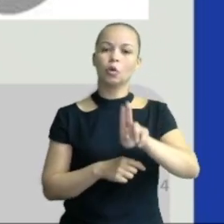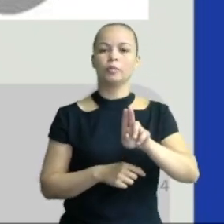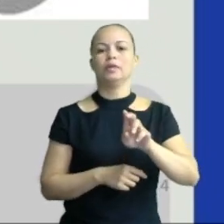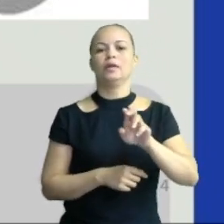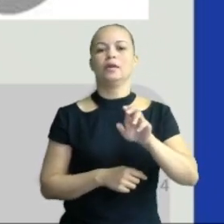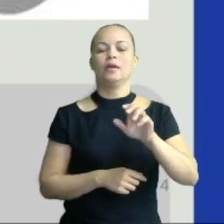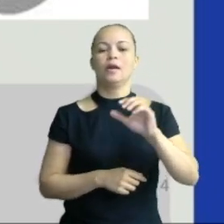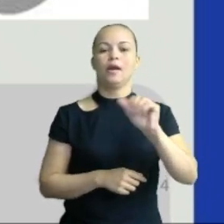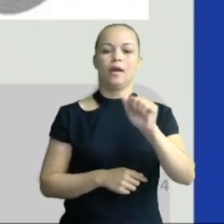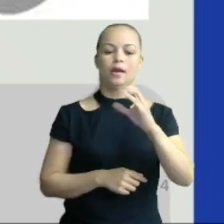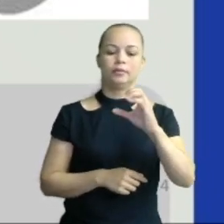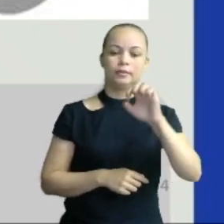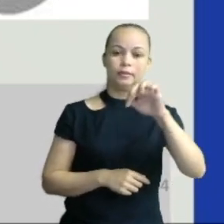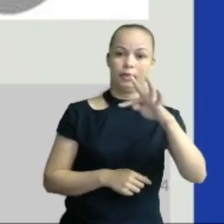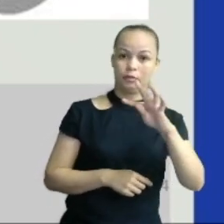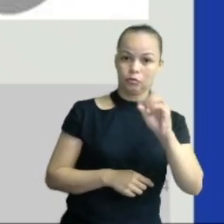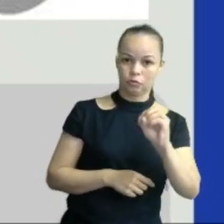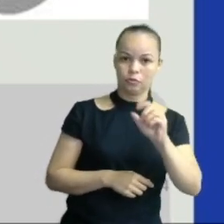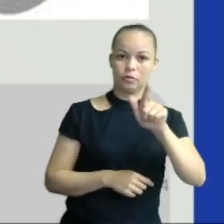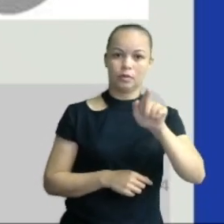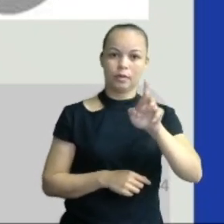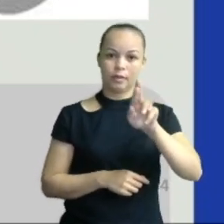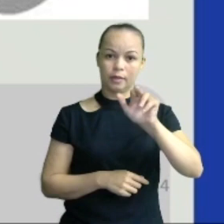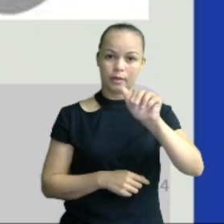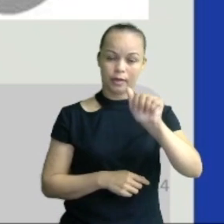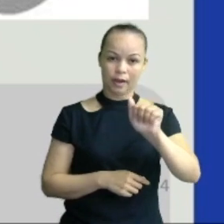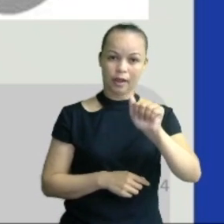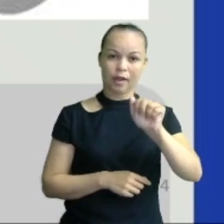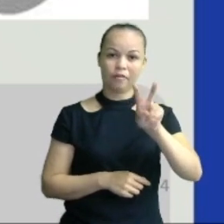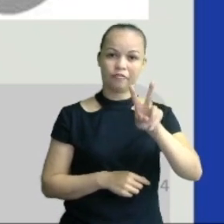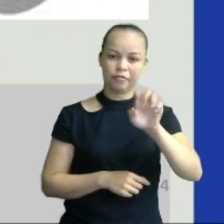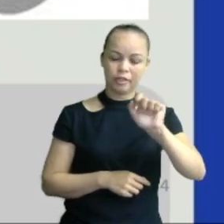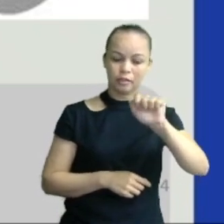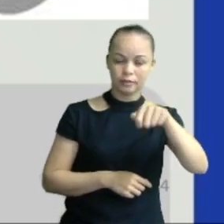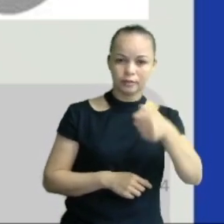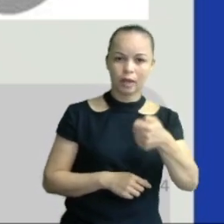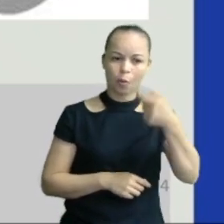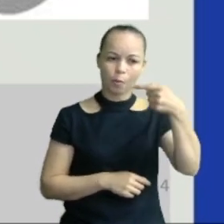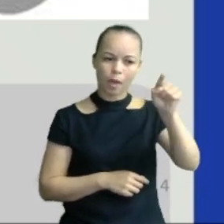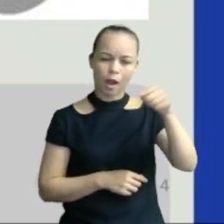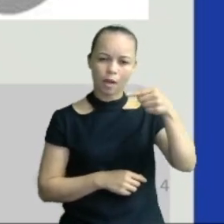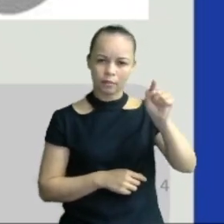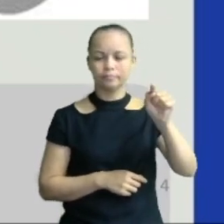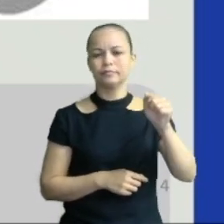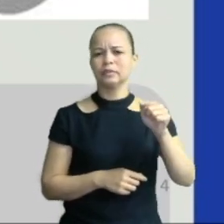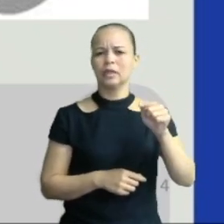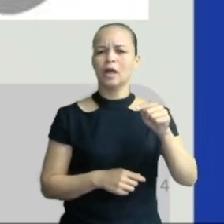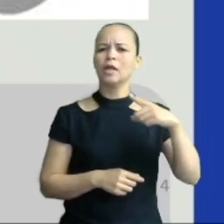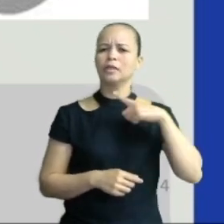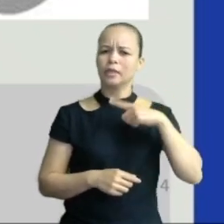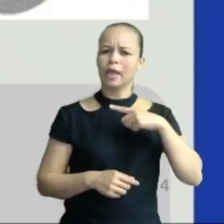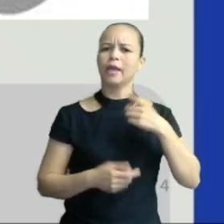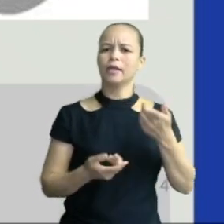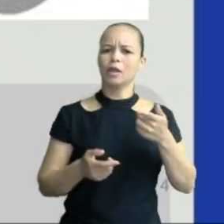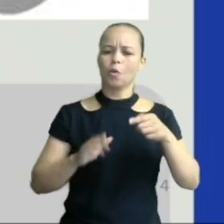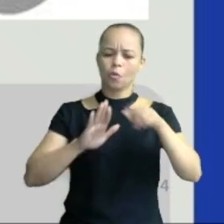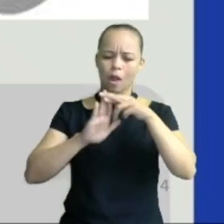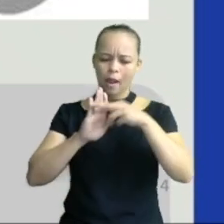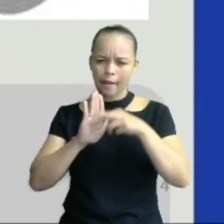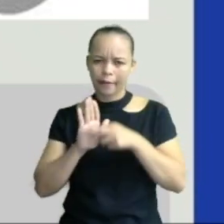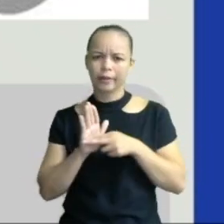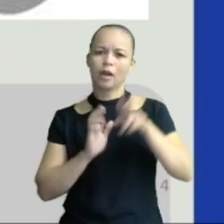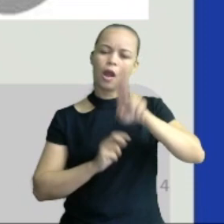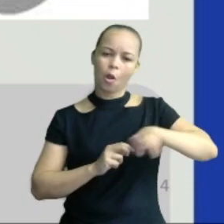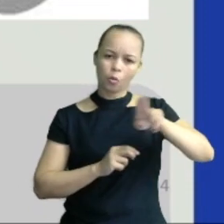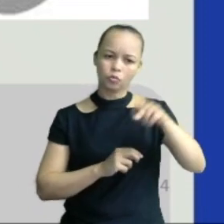grave. No entanto, existem algumas regras para usar a crase e alguns macetes